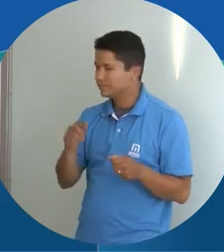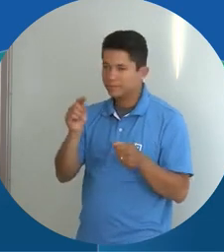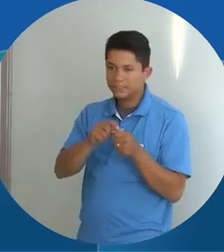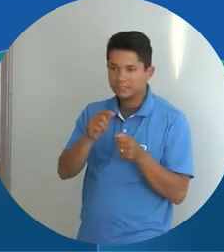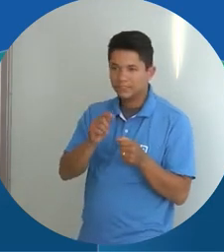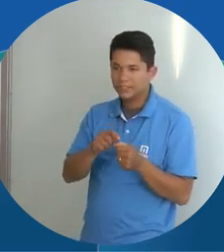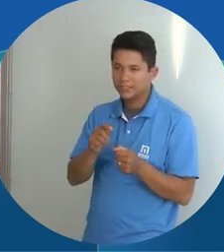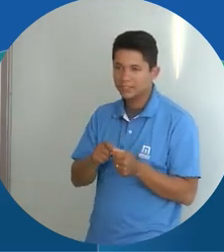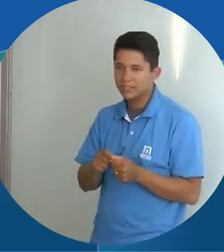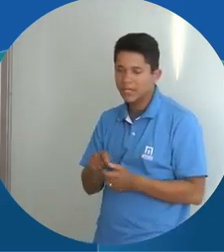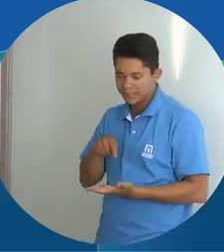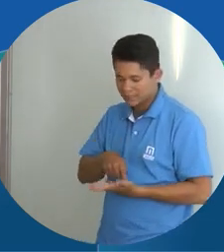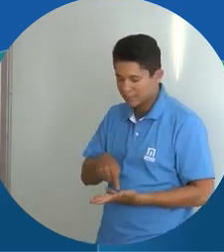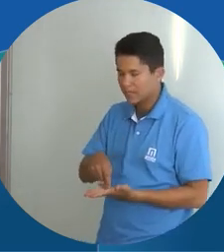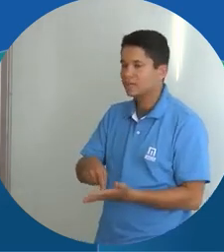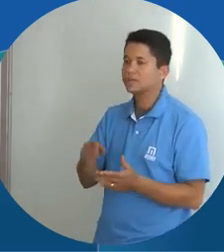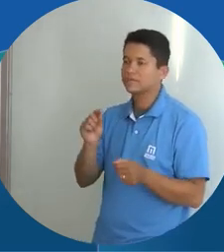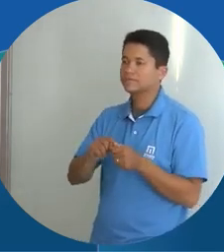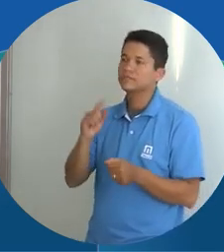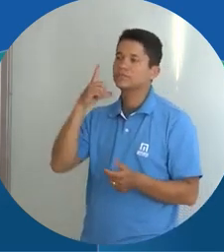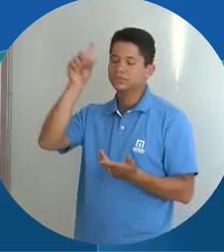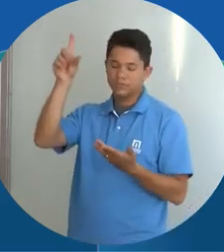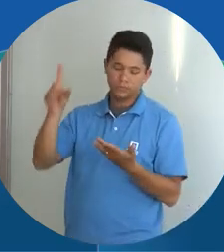estaca foi feito.